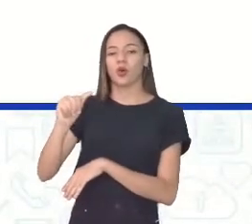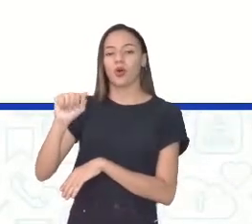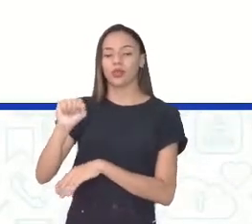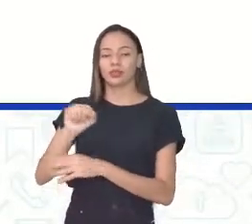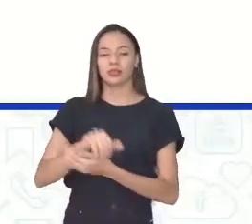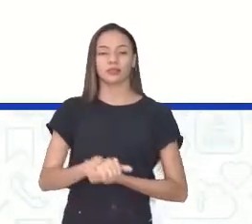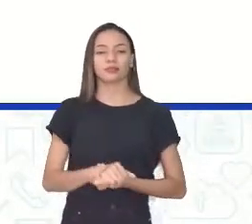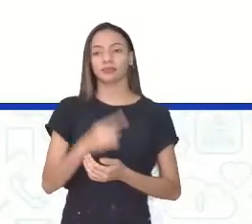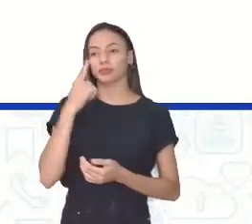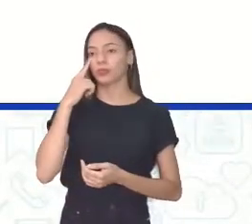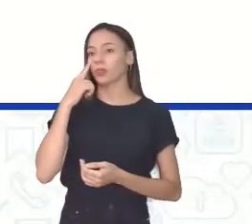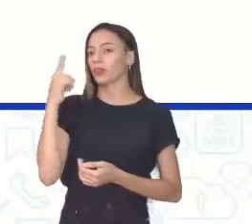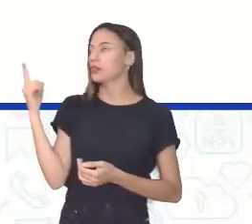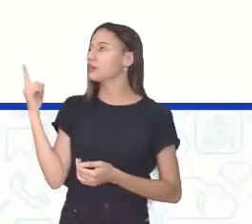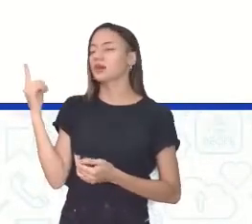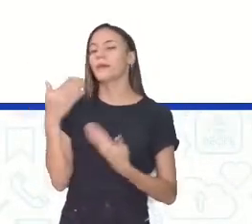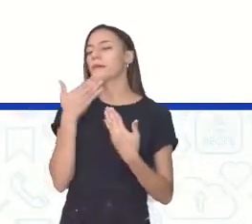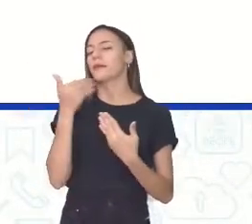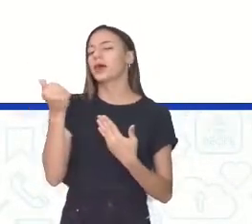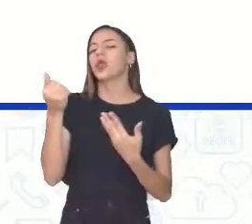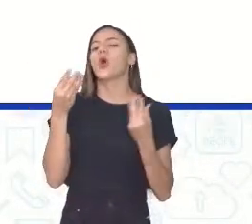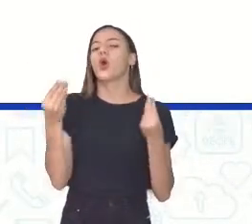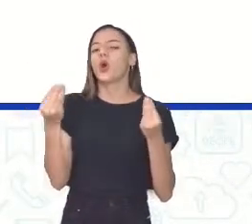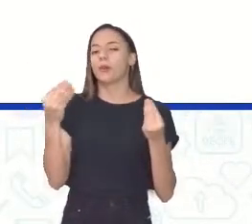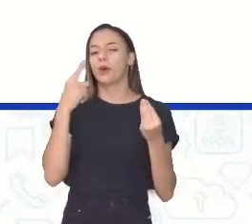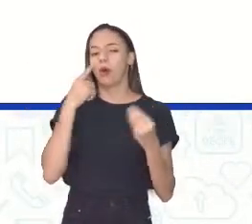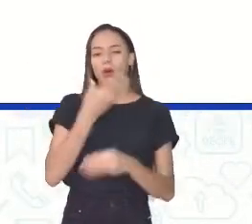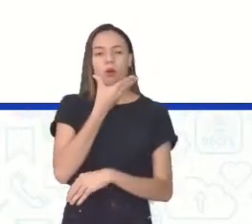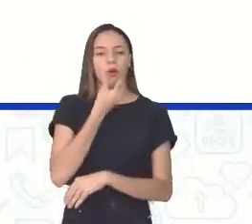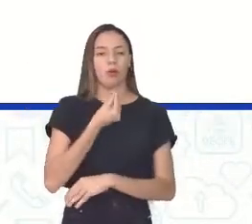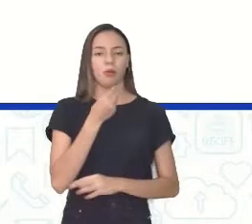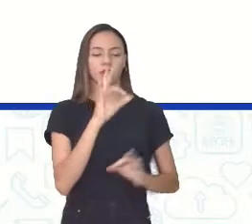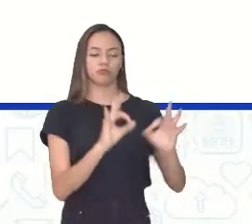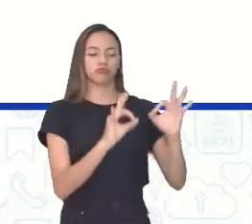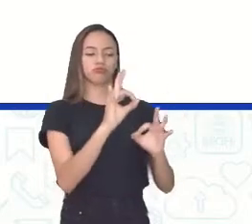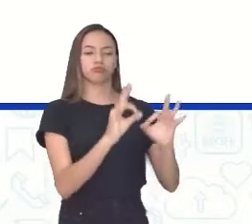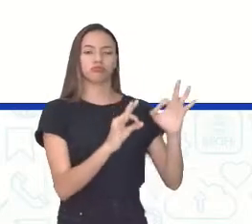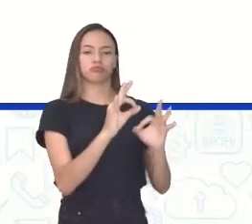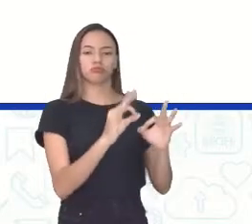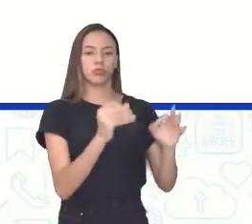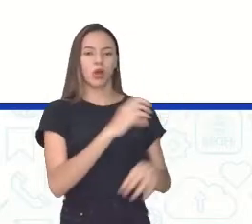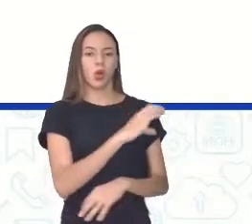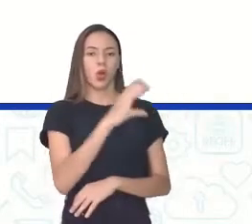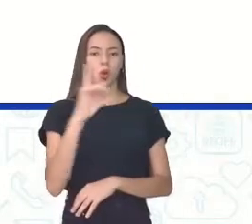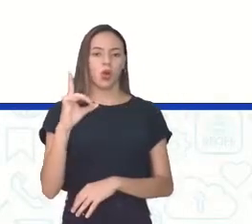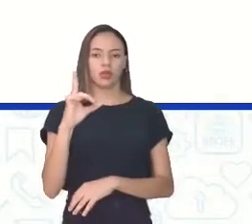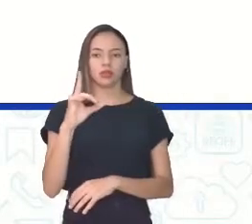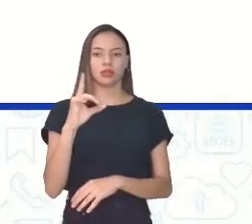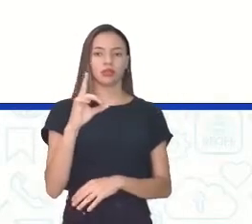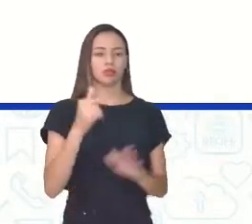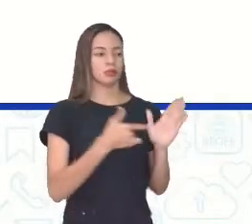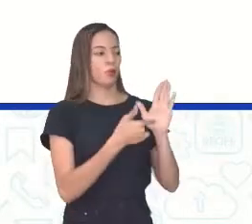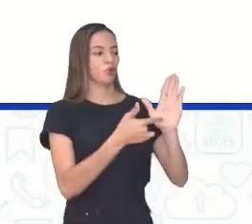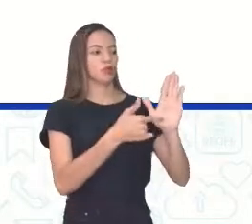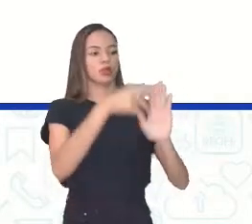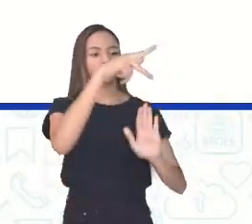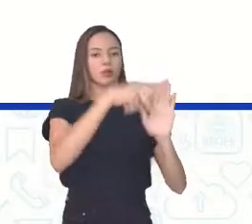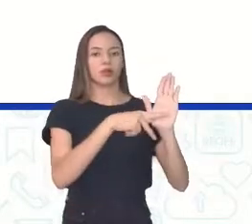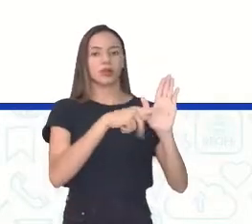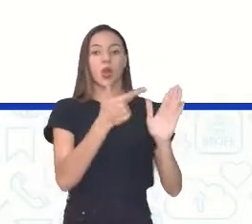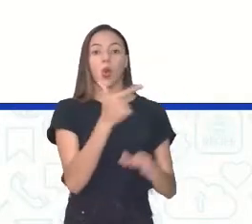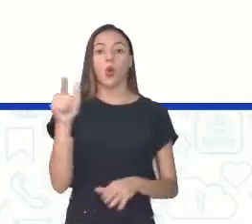seria melhor? Ó, aí eu trago o rapaz, né, coordenando aí um grupo de pessoas, trabalhando, mostrando um projeto, e